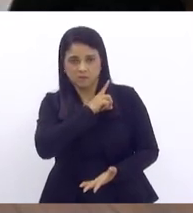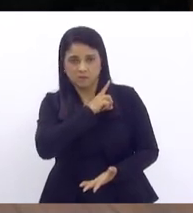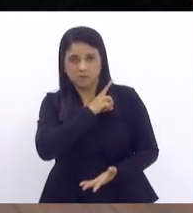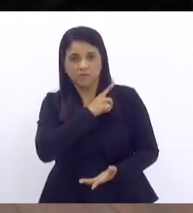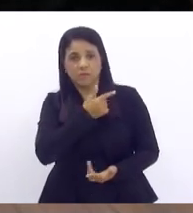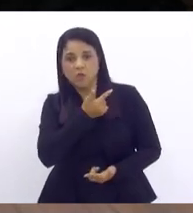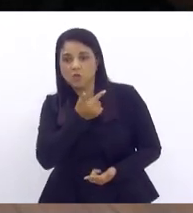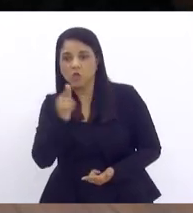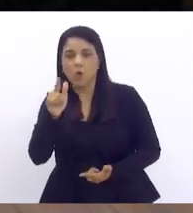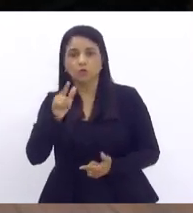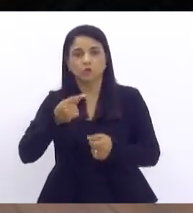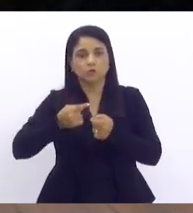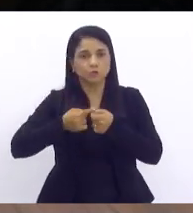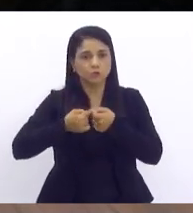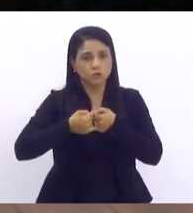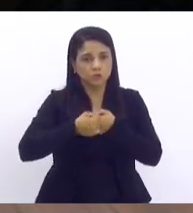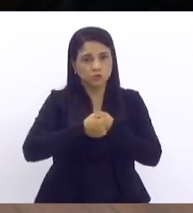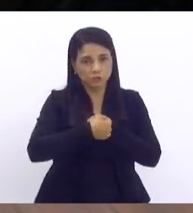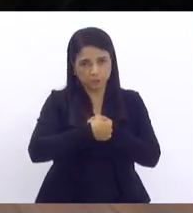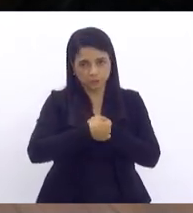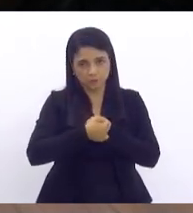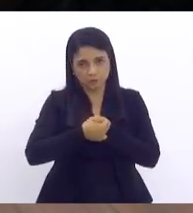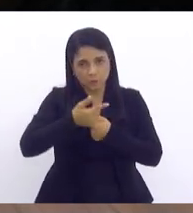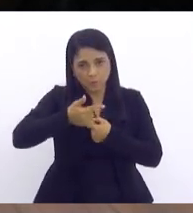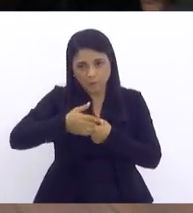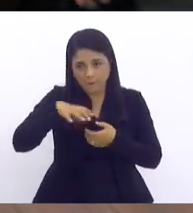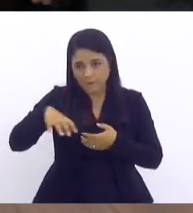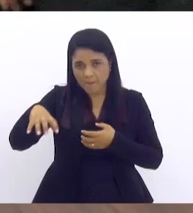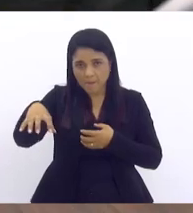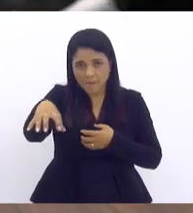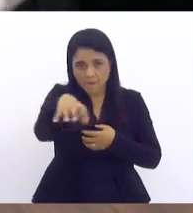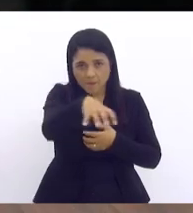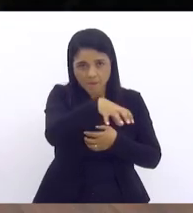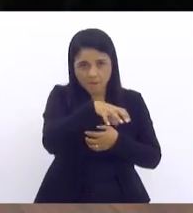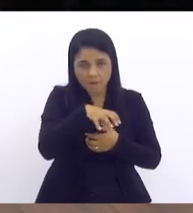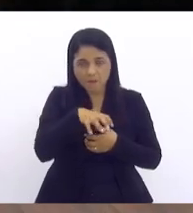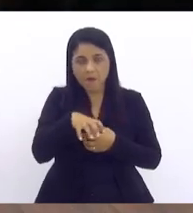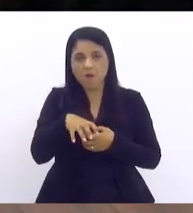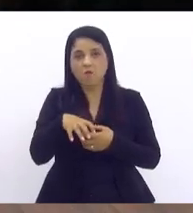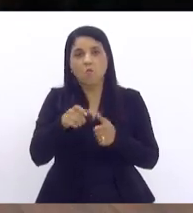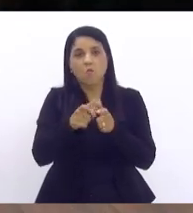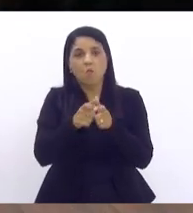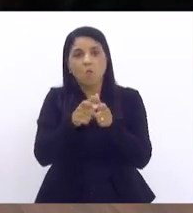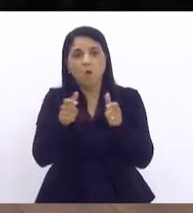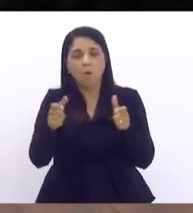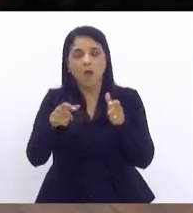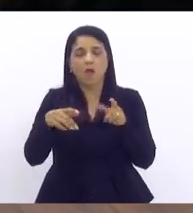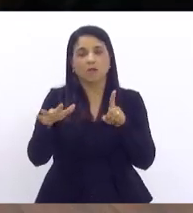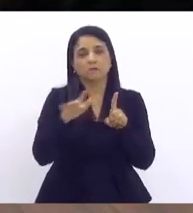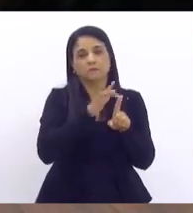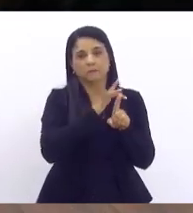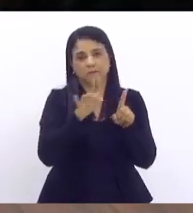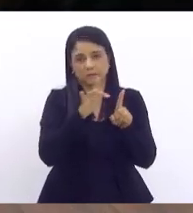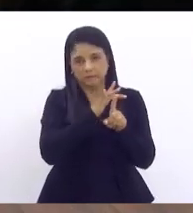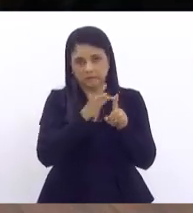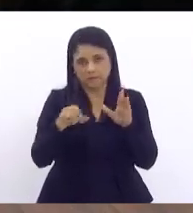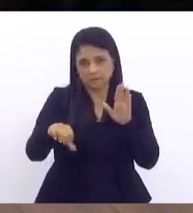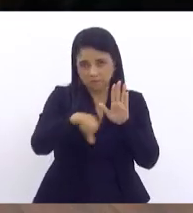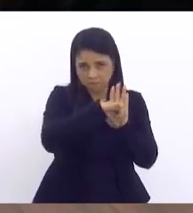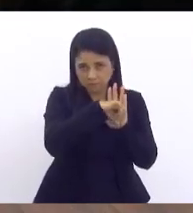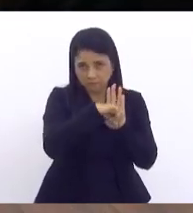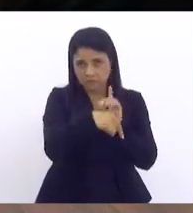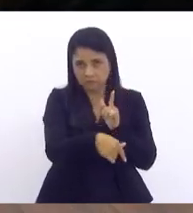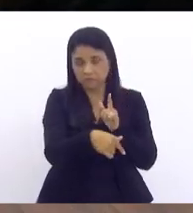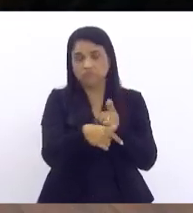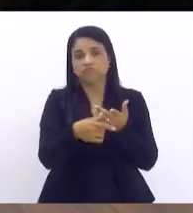outros municípios do estado, visto que é decorrente o aumento desses crimes na nossa sociedade, aqui no